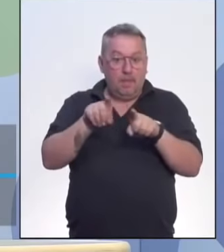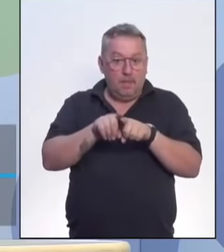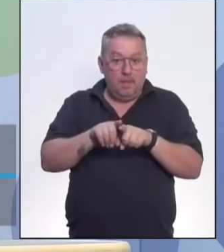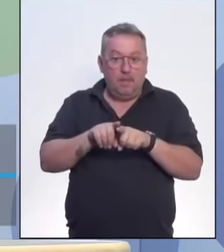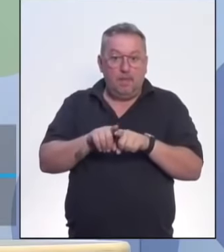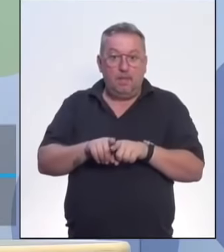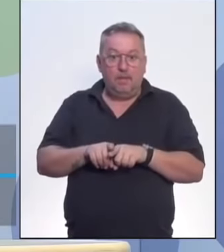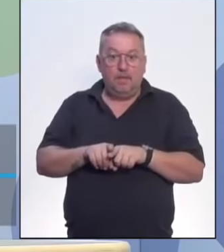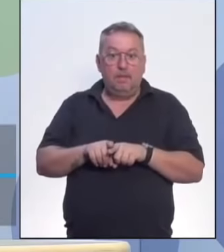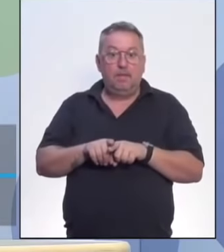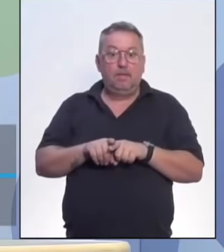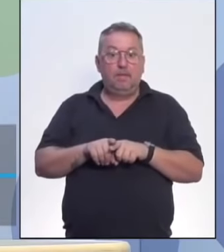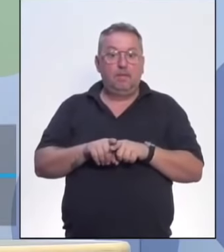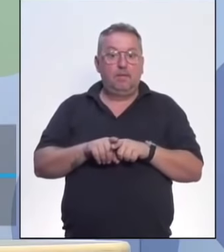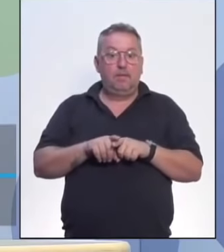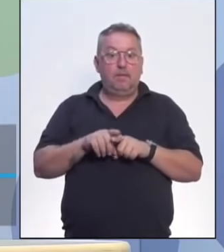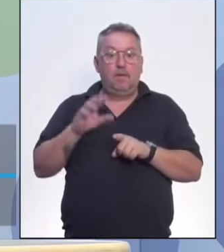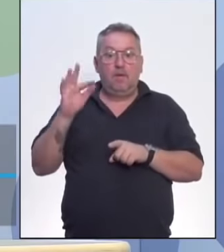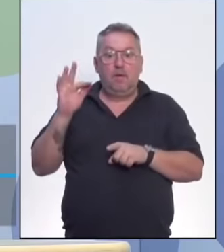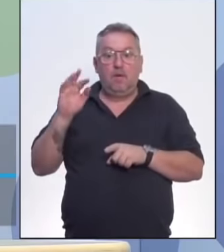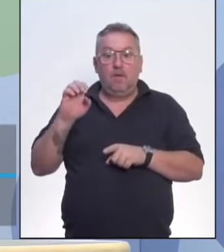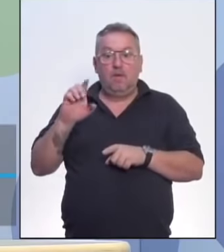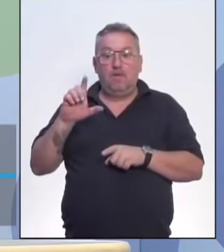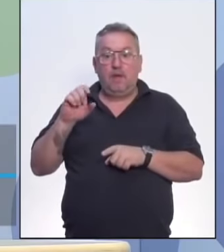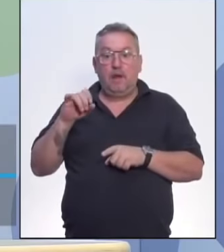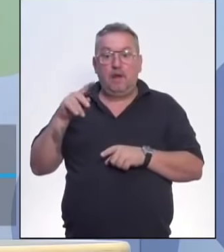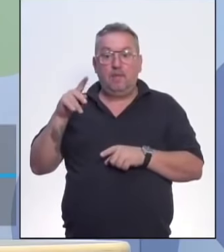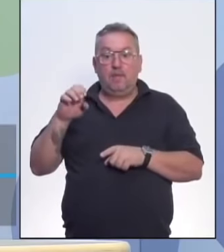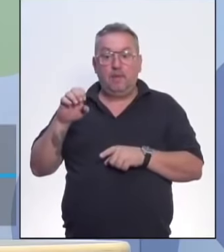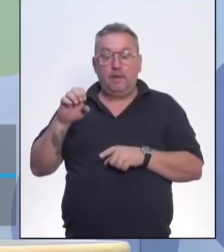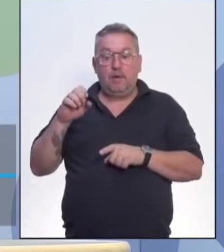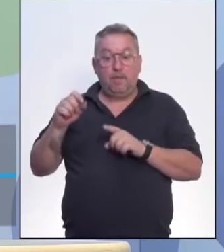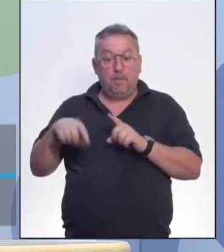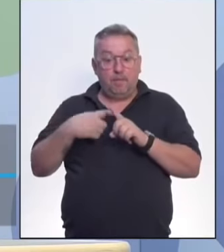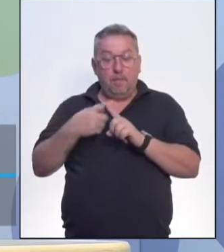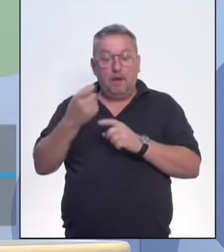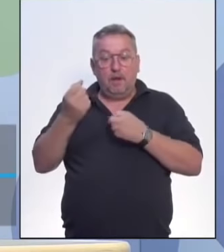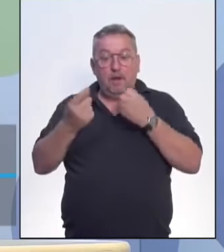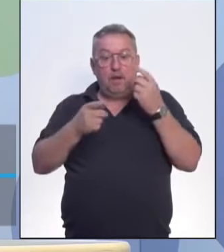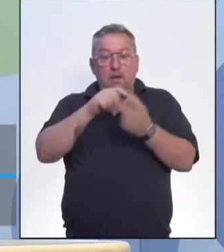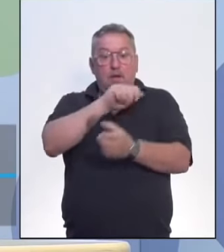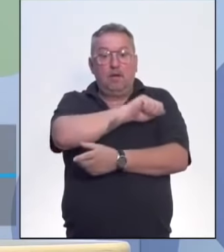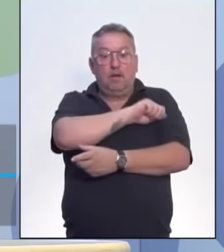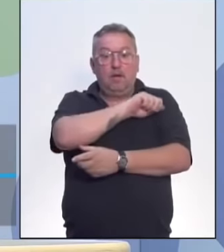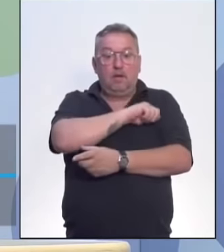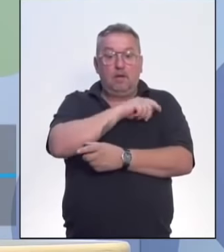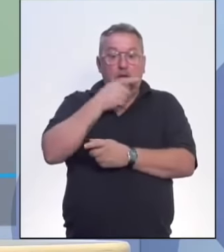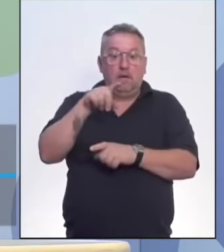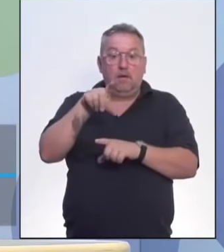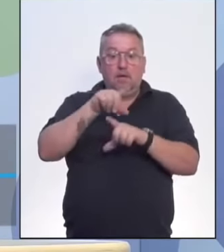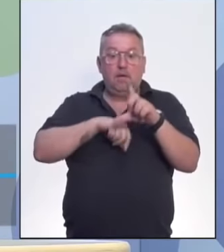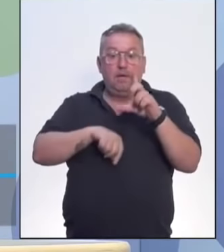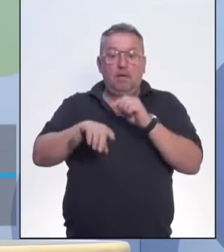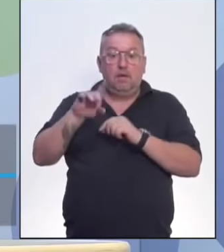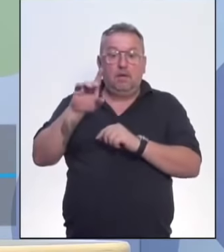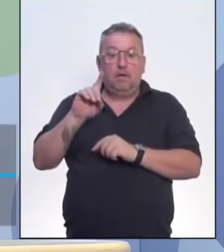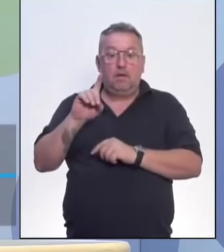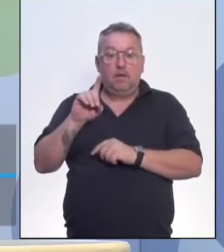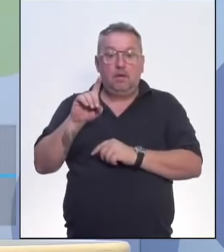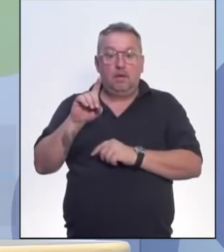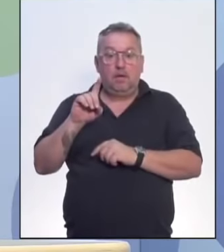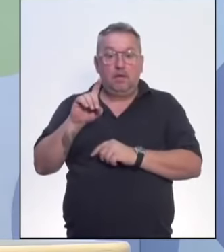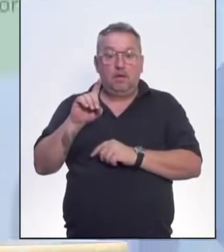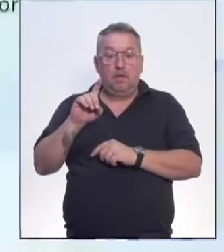tivemos o Felipe, por exemplo, e mais alguns alunos que falaram que a alternativa D,